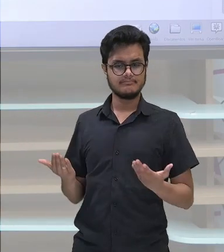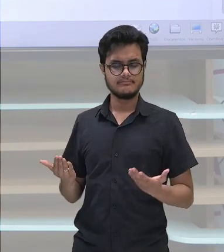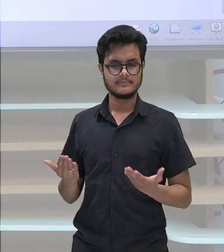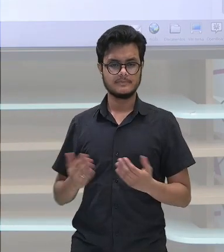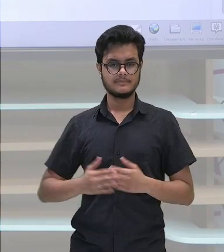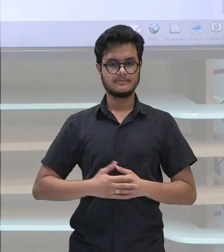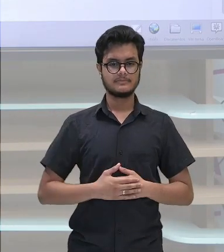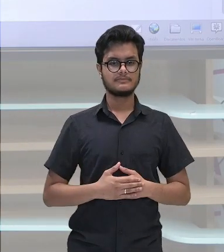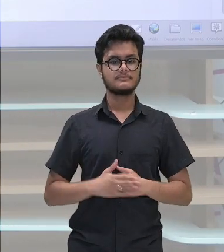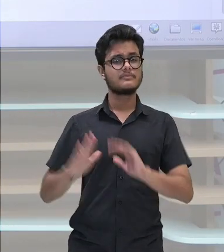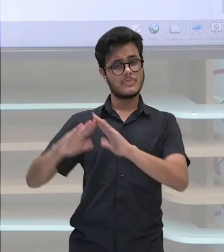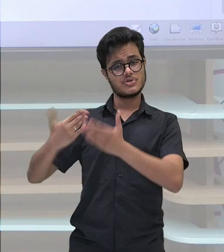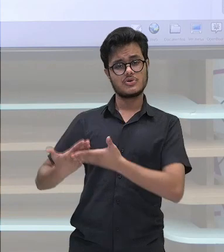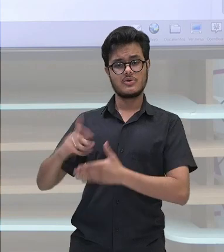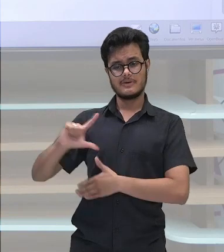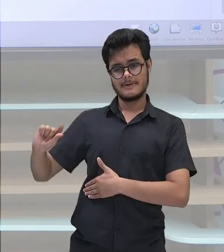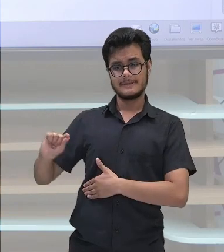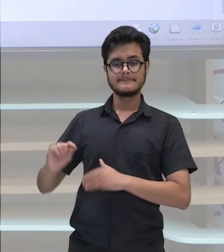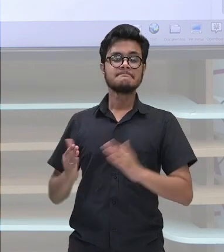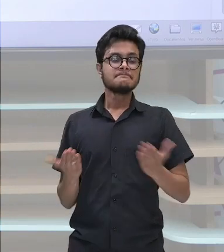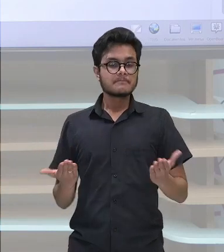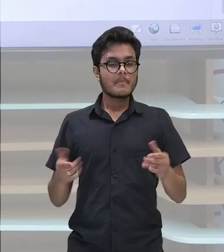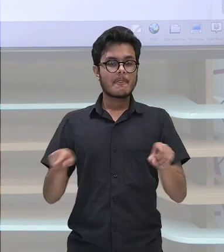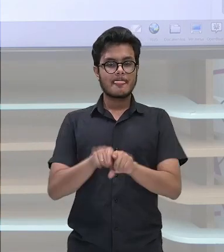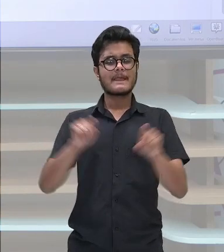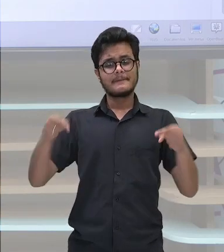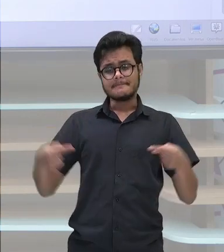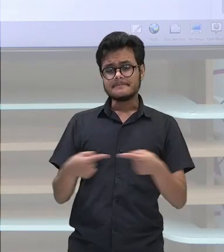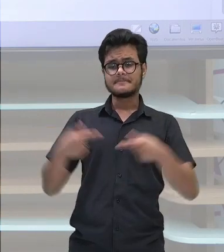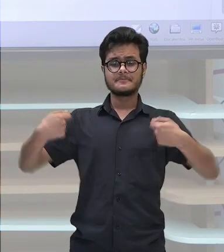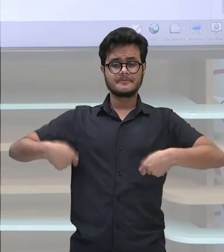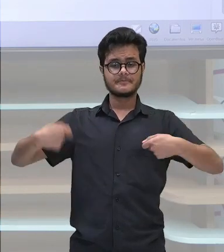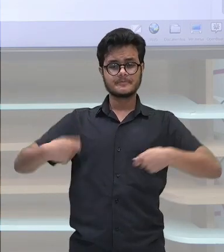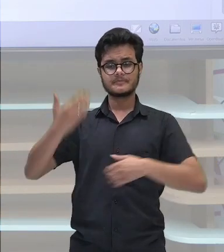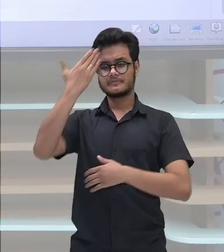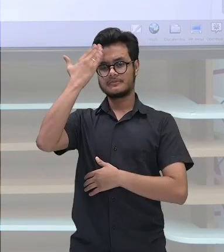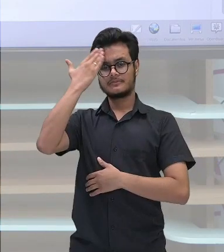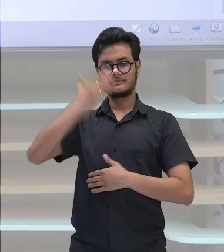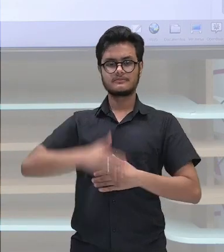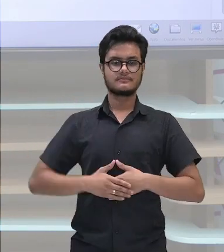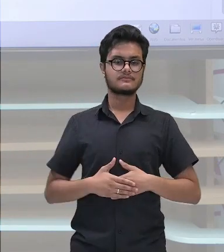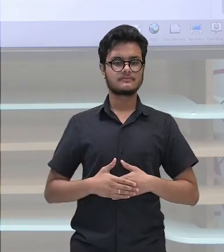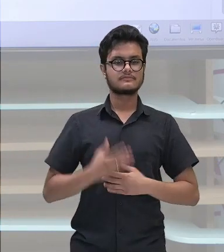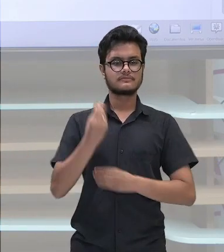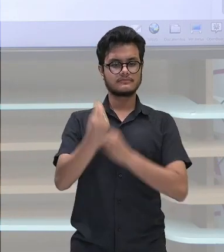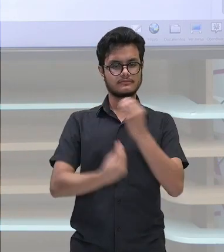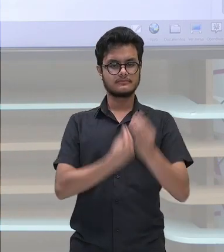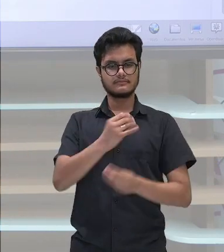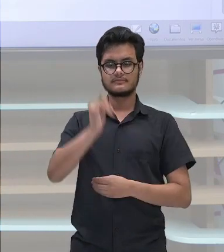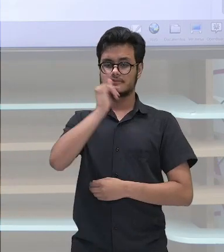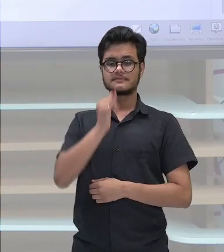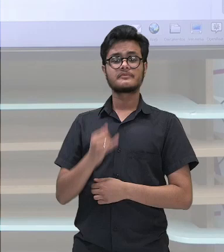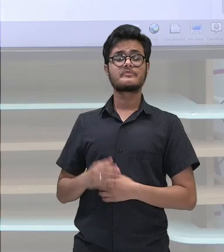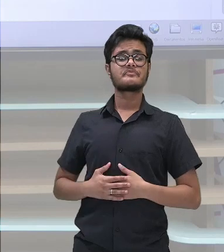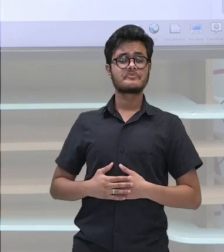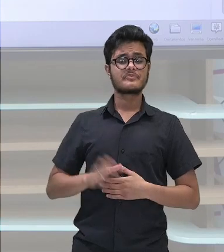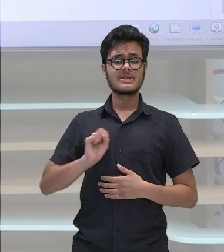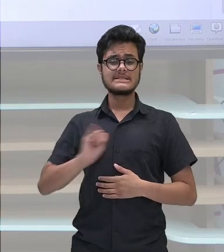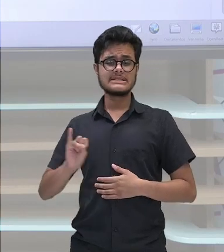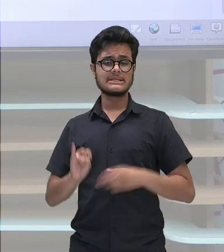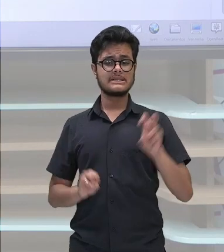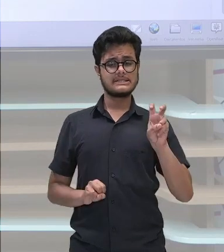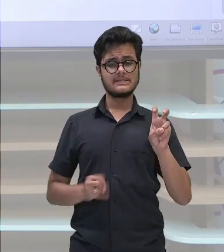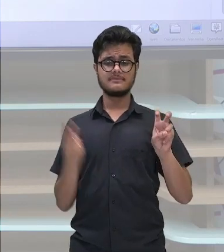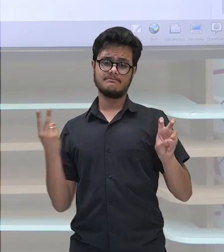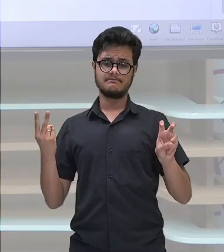para poder ir pra escola a gente vai combinar cada uma das blusas com cada uma das calças e o que que a gente vai